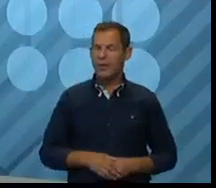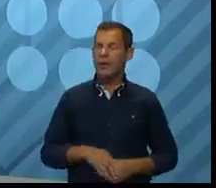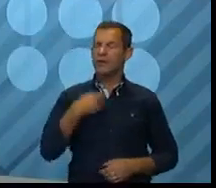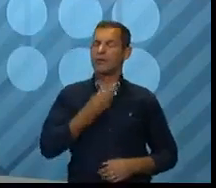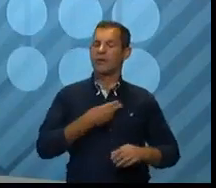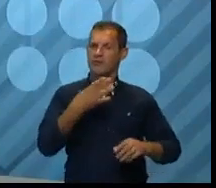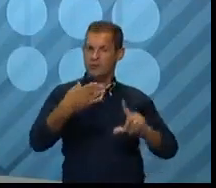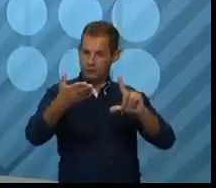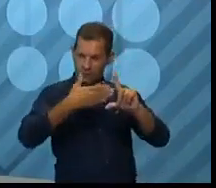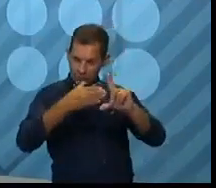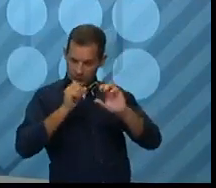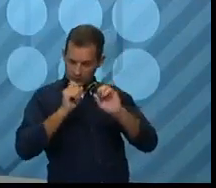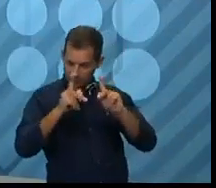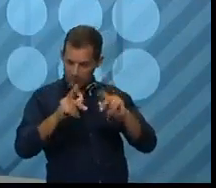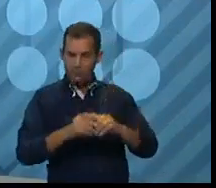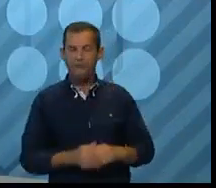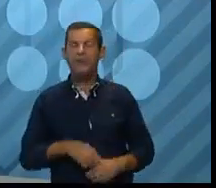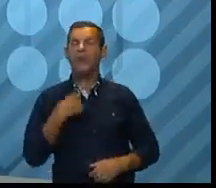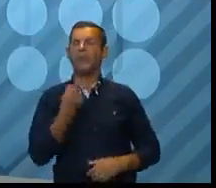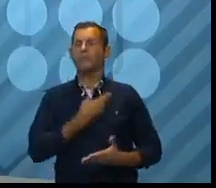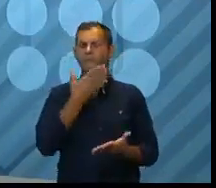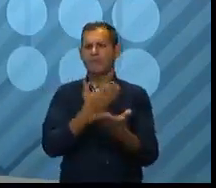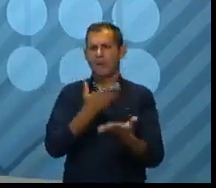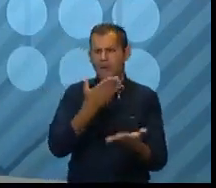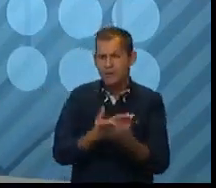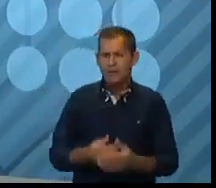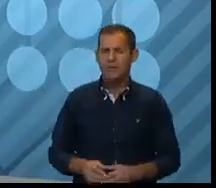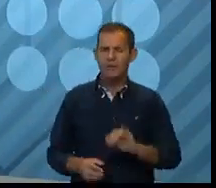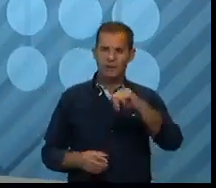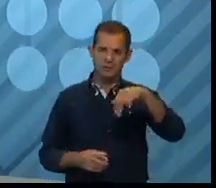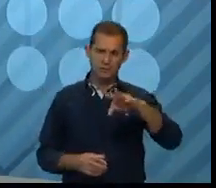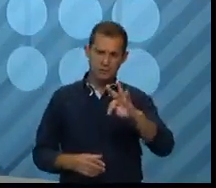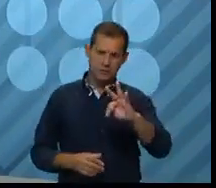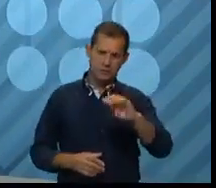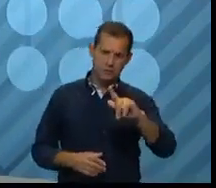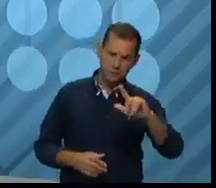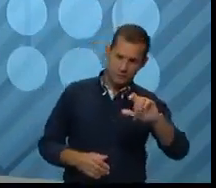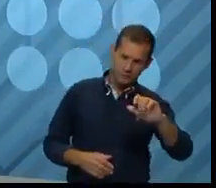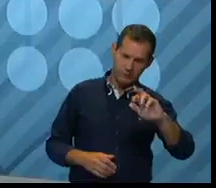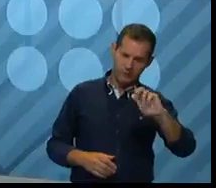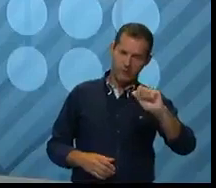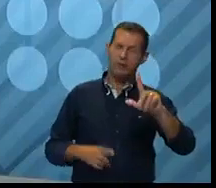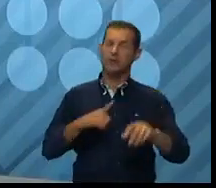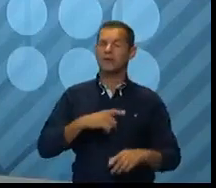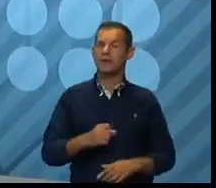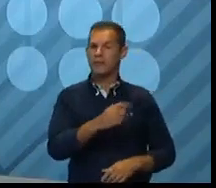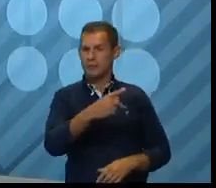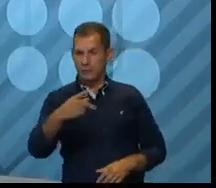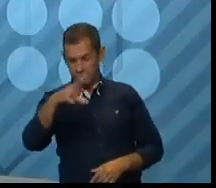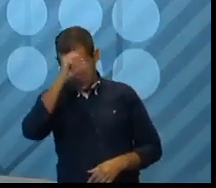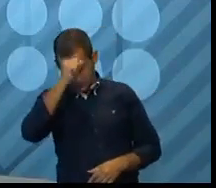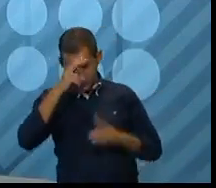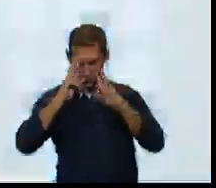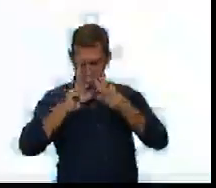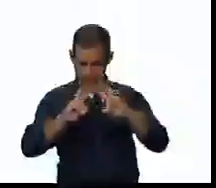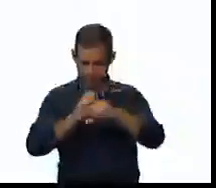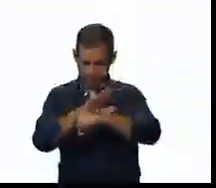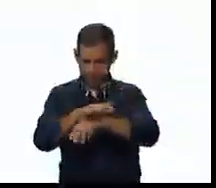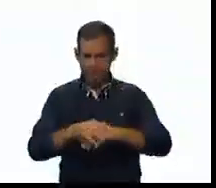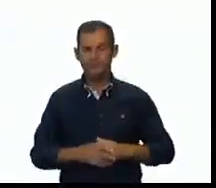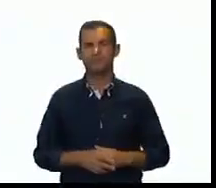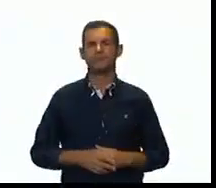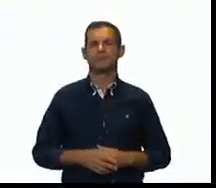das nossas 4 teleaulas. Para a gente estudar as integrais, nós temos uma situação geradora de aprendizagem. Acompanhe no